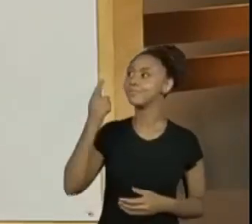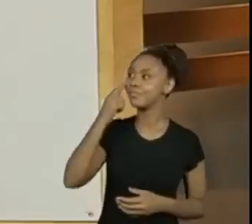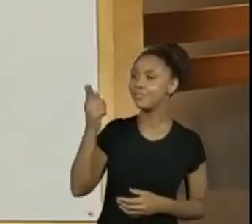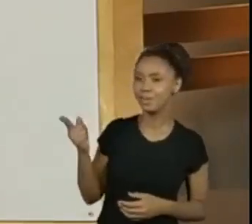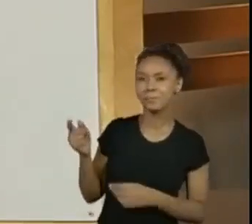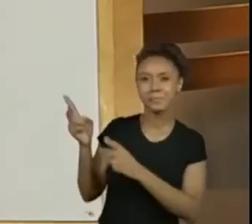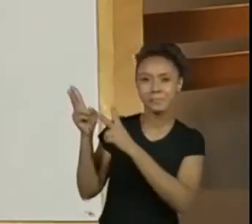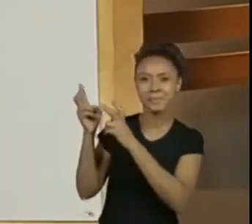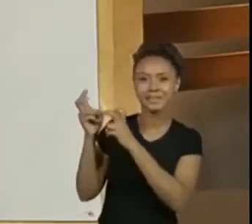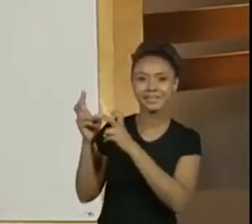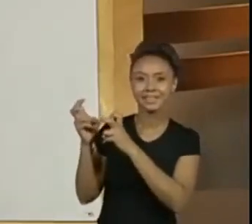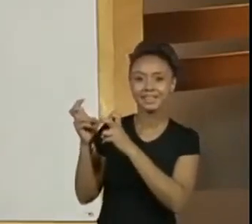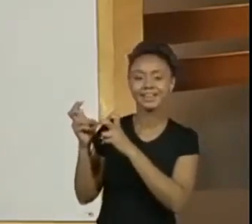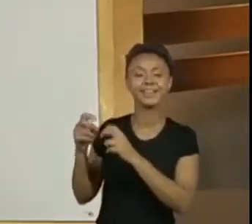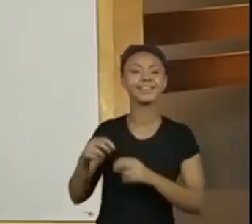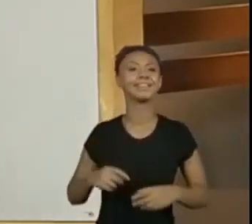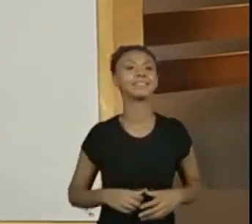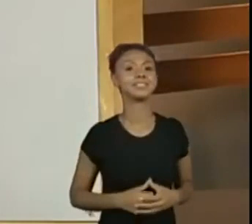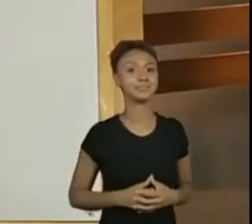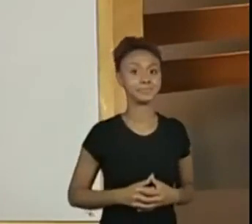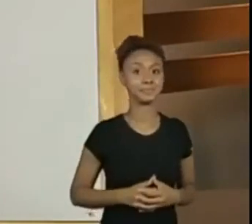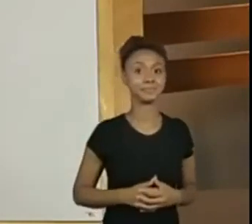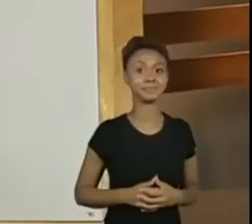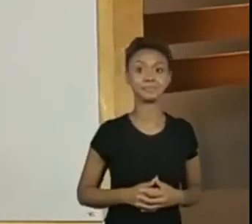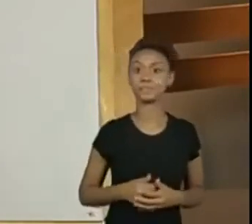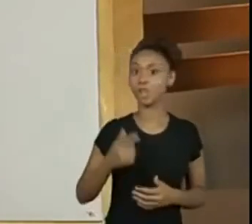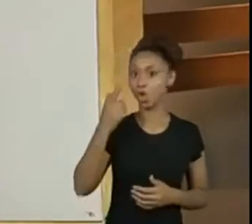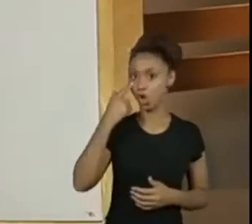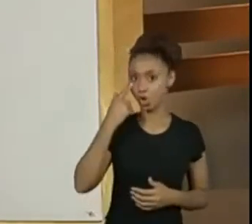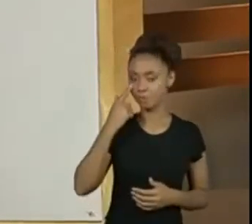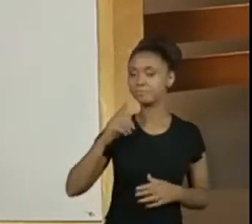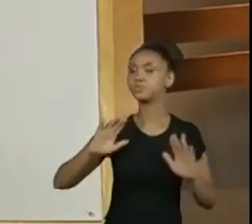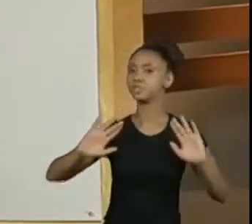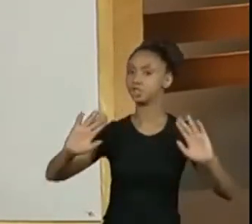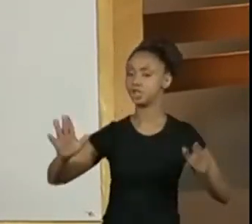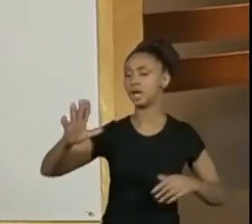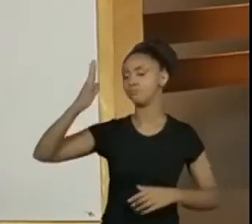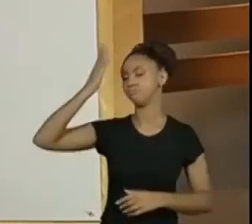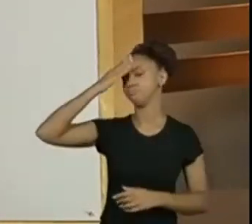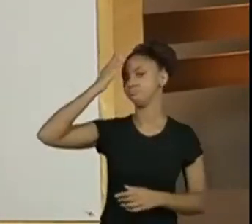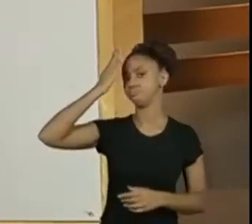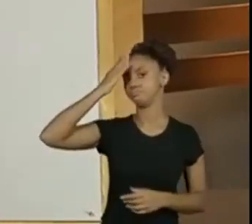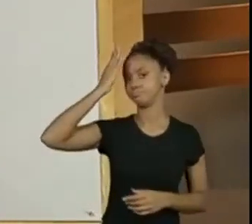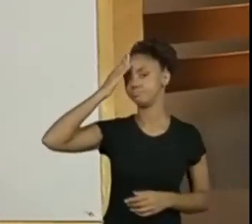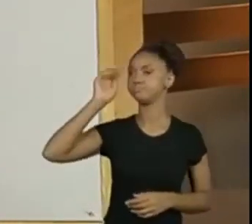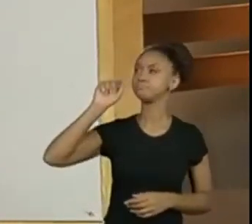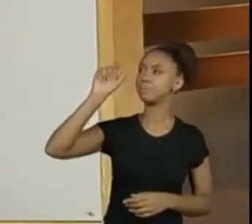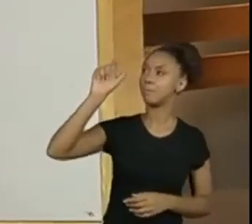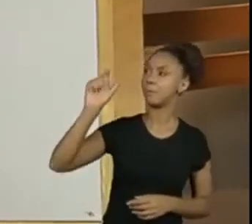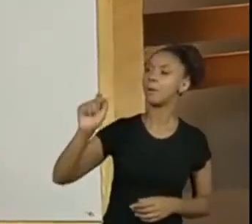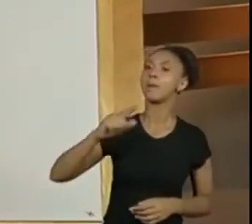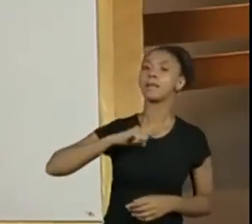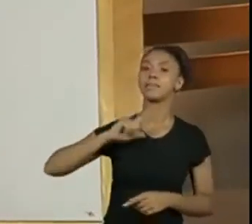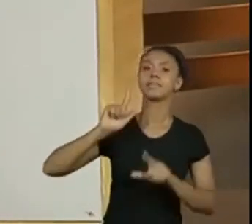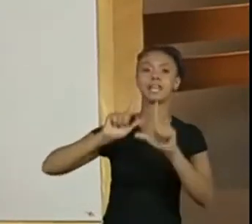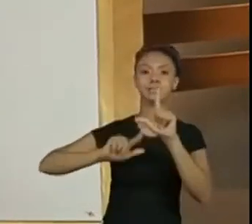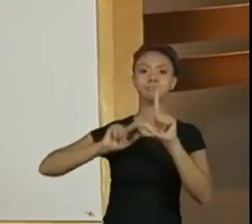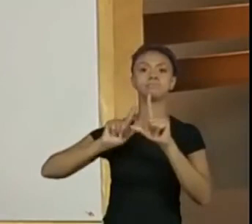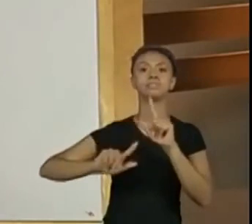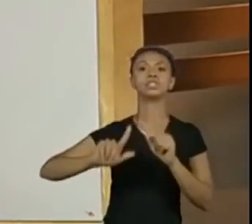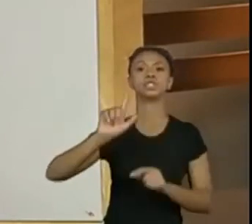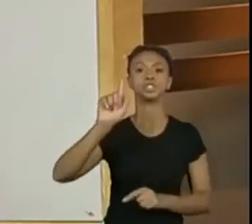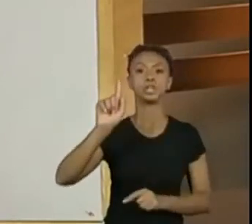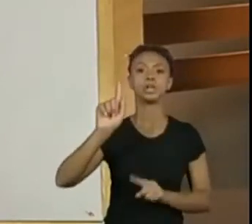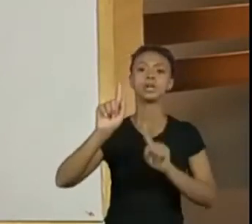Conseguiram perceber? Então, olha lá, já sabemos que todas as letras têm o G. Olhamos